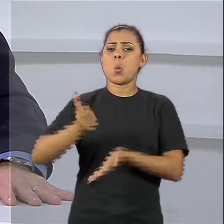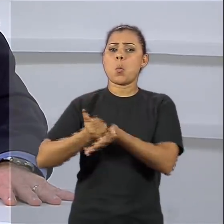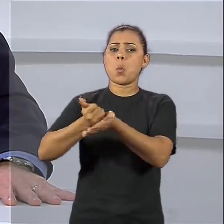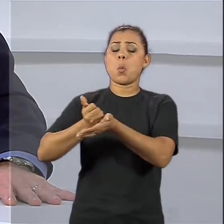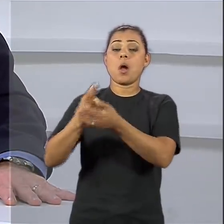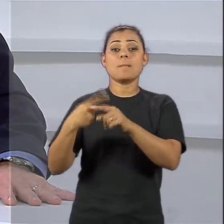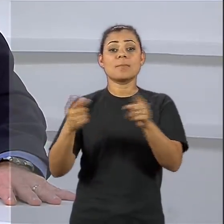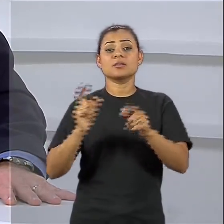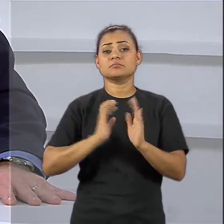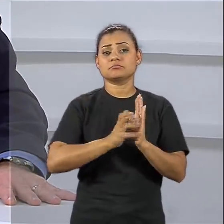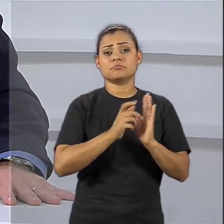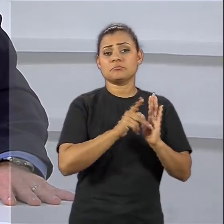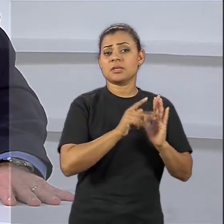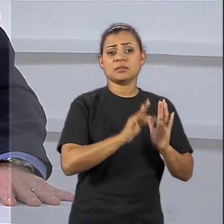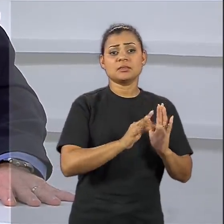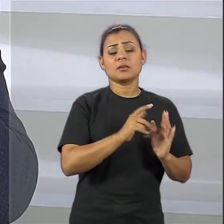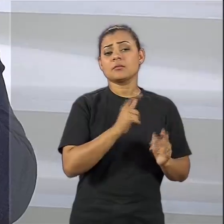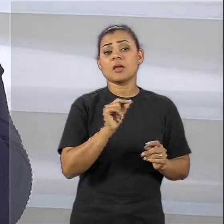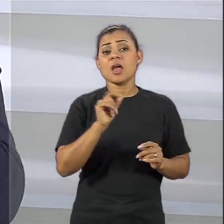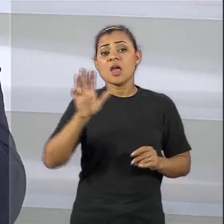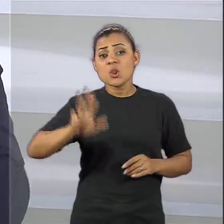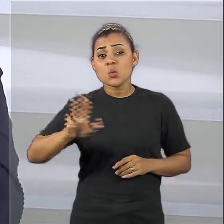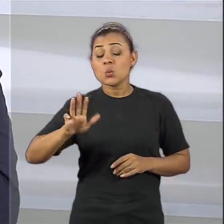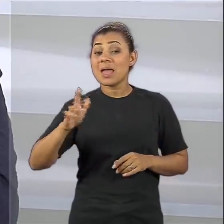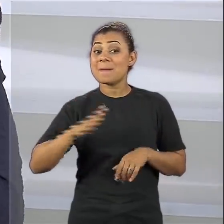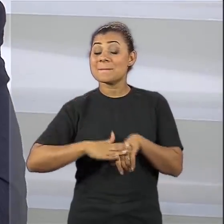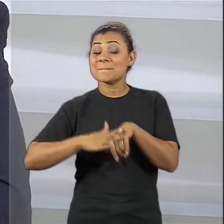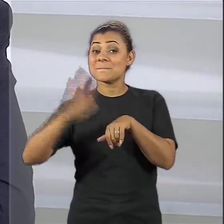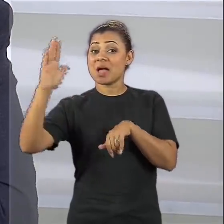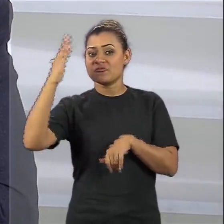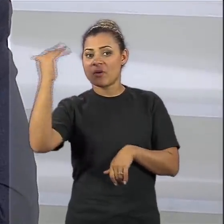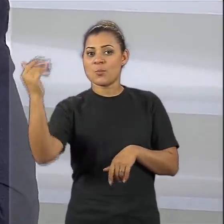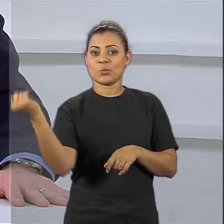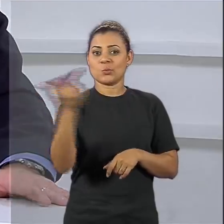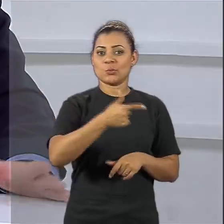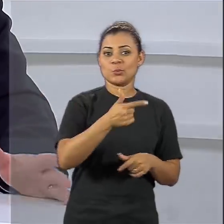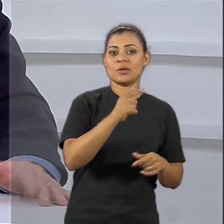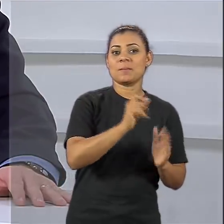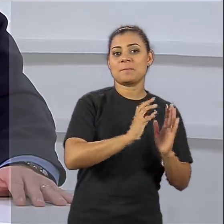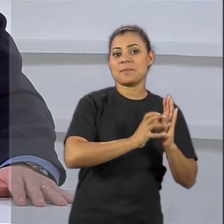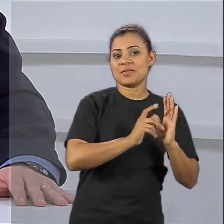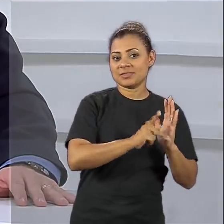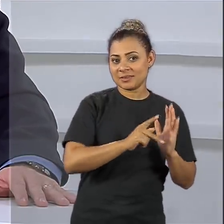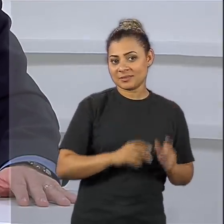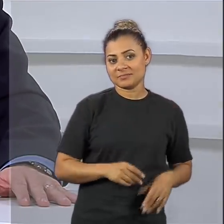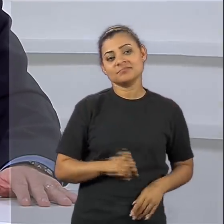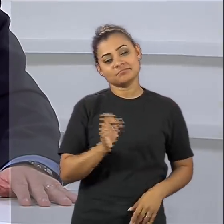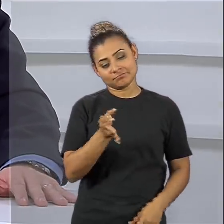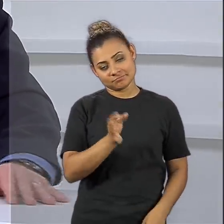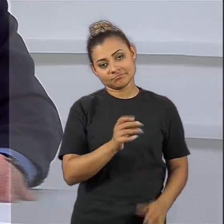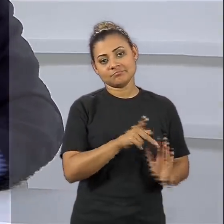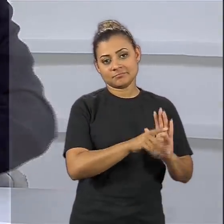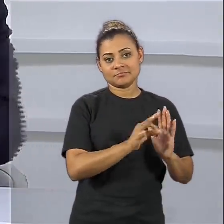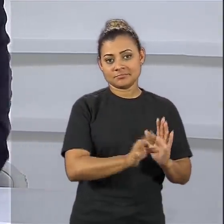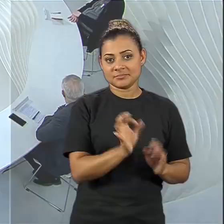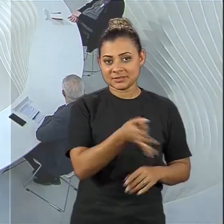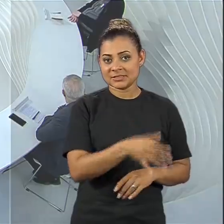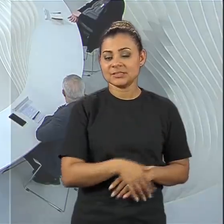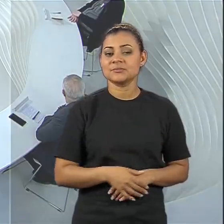do PT para o Legislativo. O Lula é maior do que o PT, né? Foi maior em todas as eleições. Eleitoralmente, sim, né? Eleitoralmente, sem dúvida nenhuma. Não, e